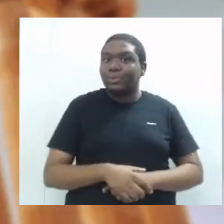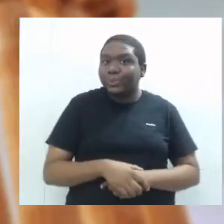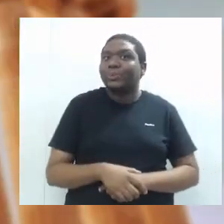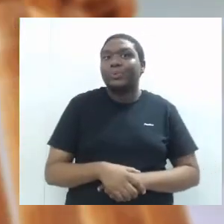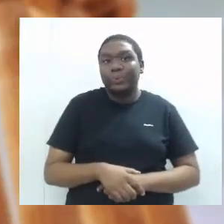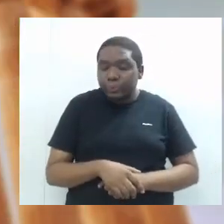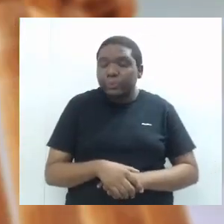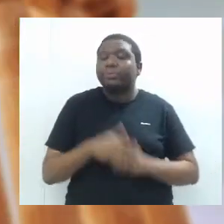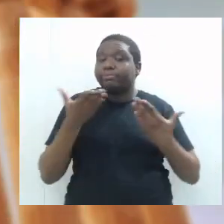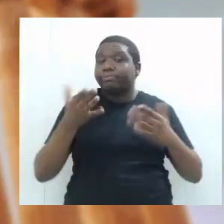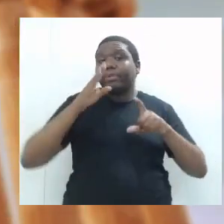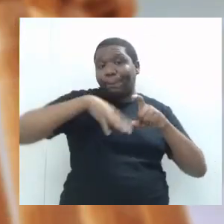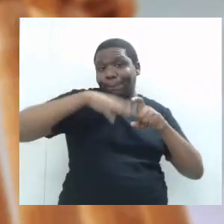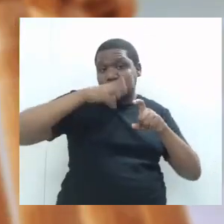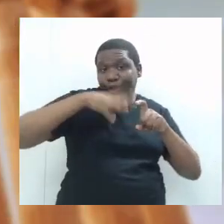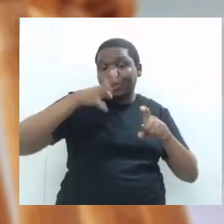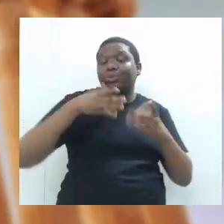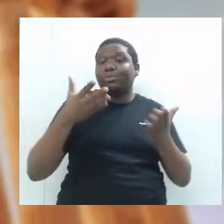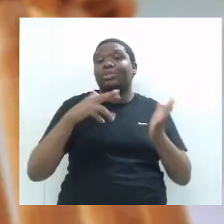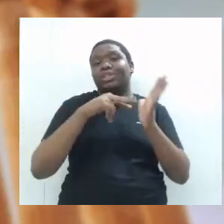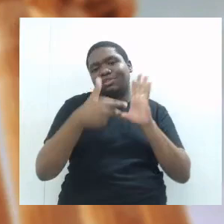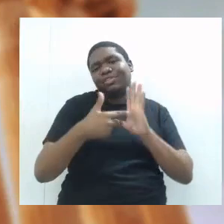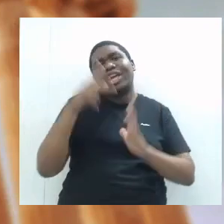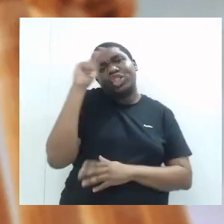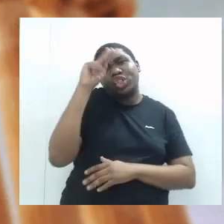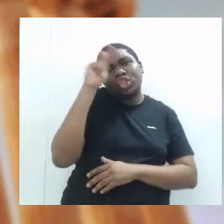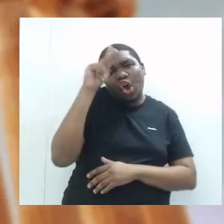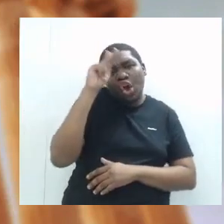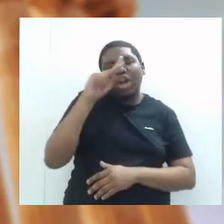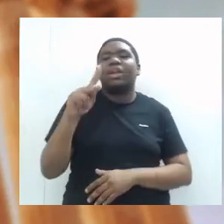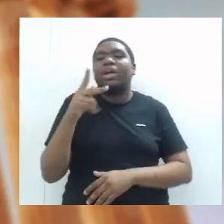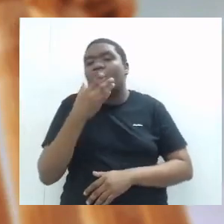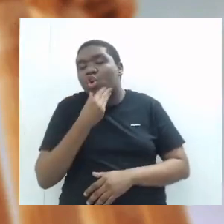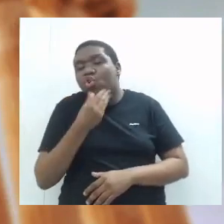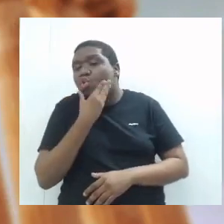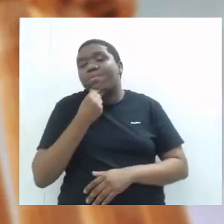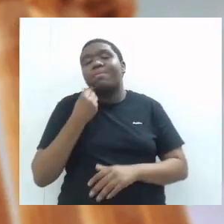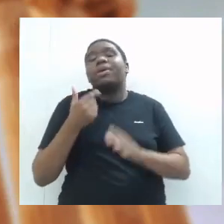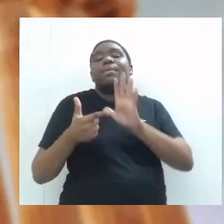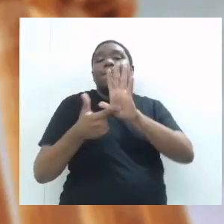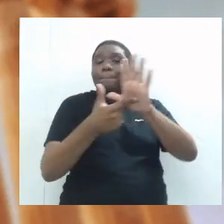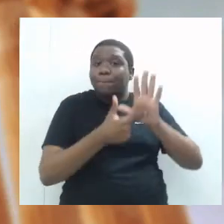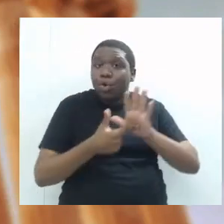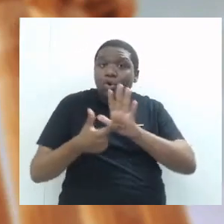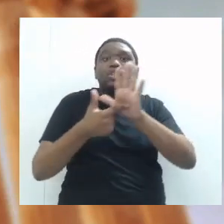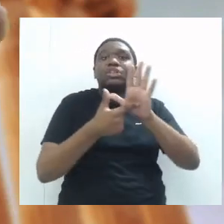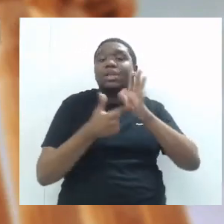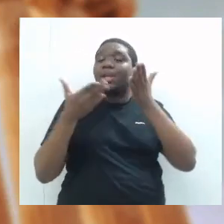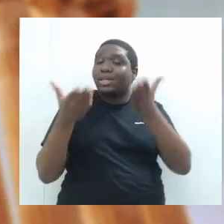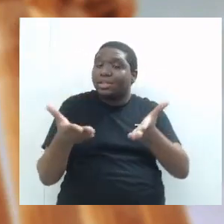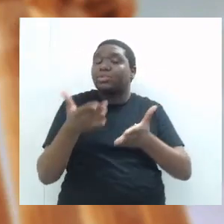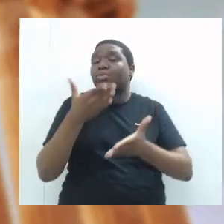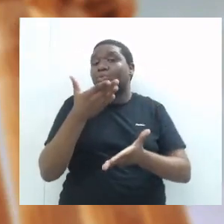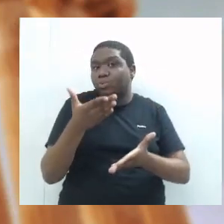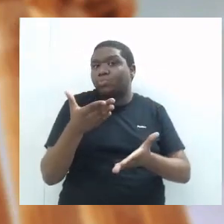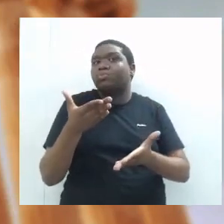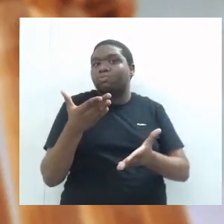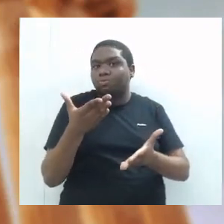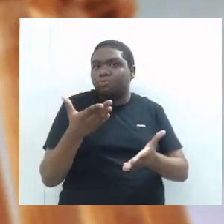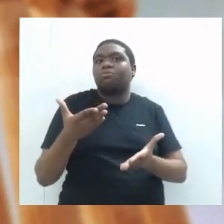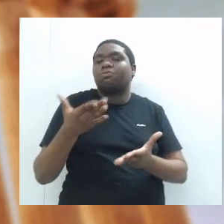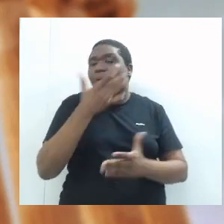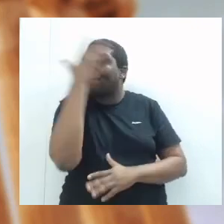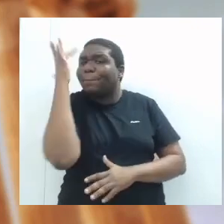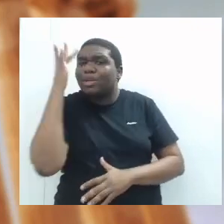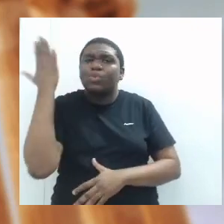eu já falei, é uma alegoria que Platão vai mostrar justamente que esses homens não conheciam